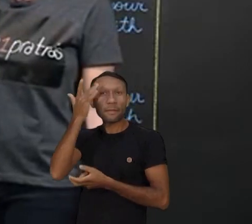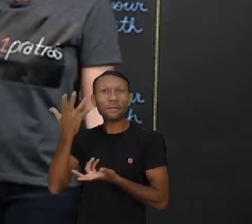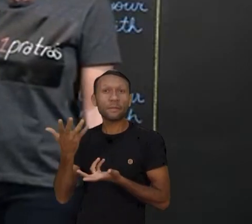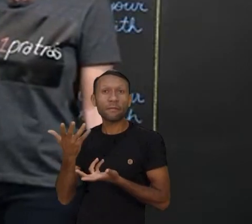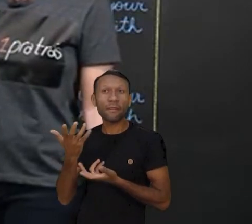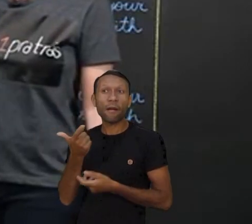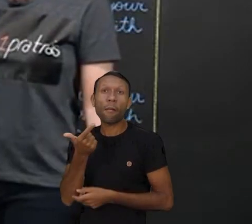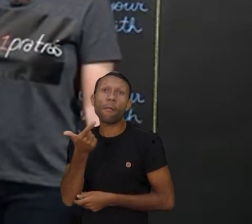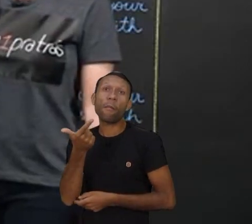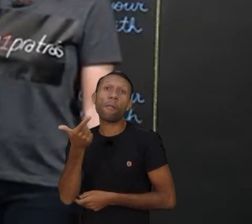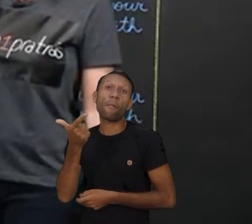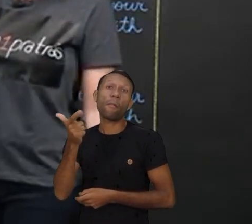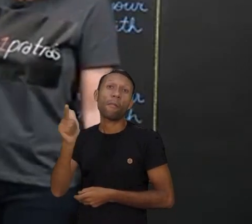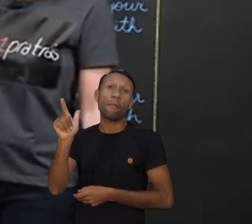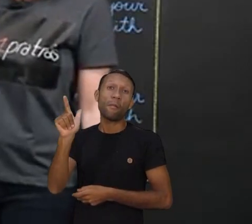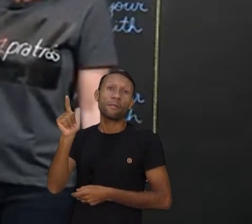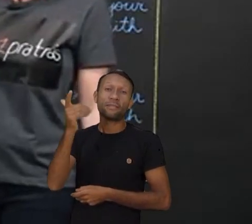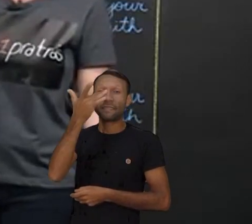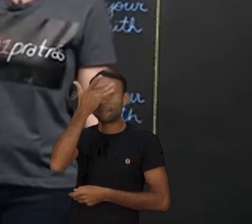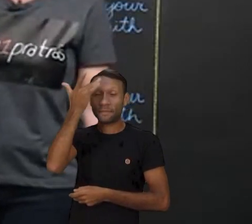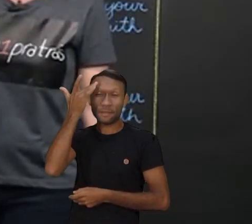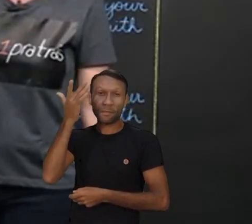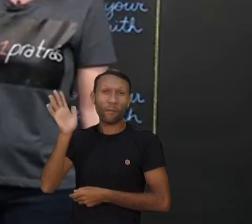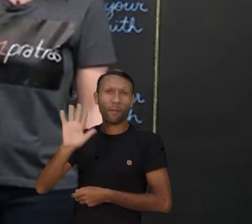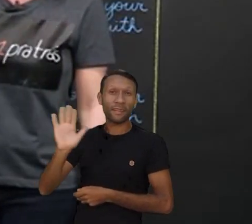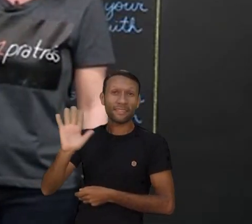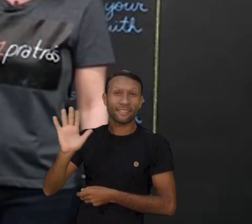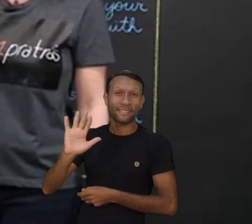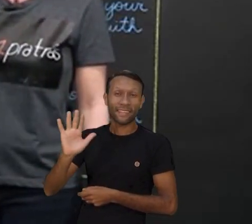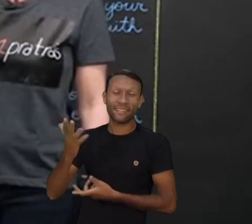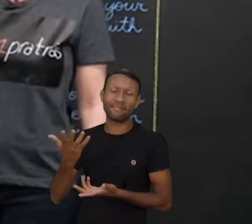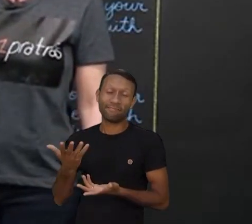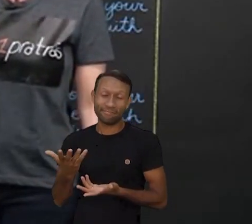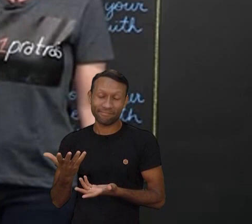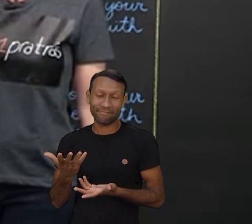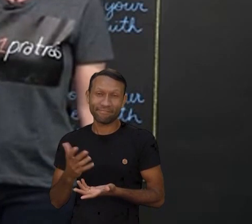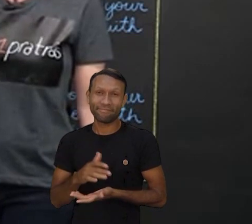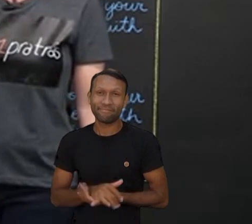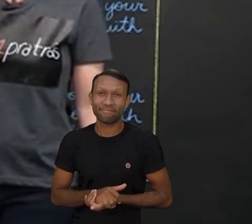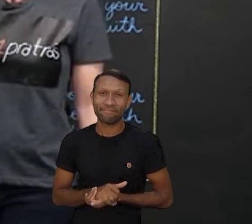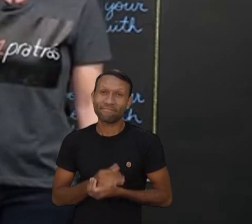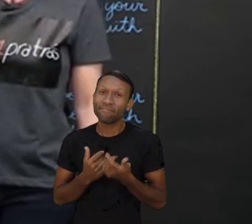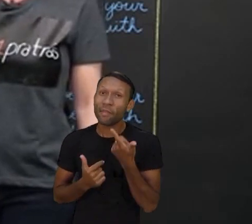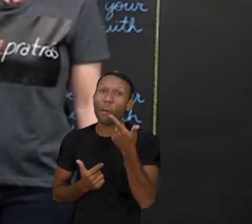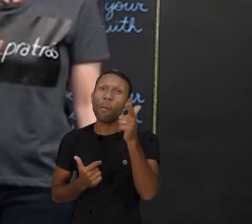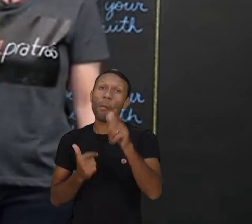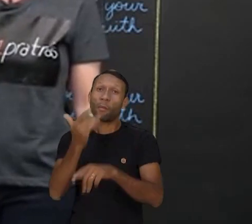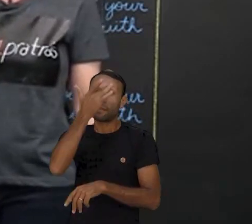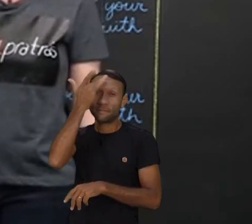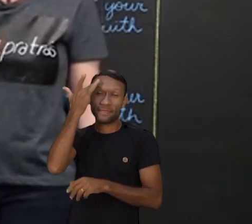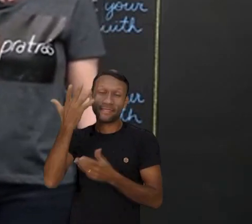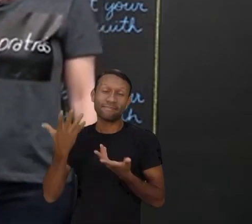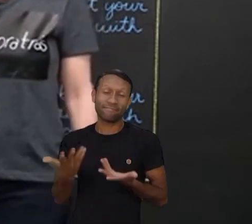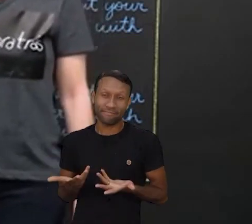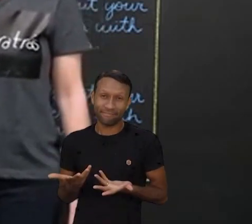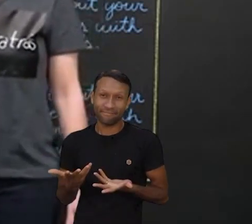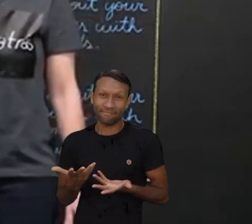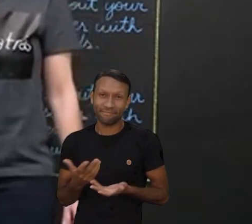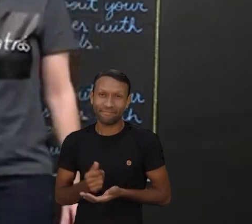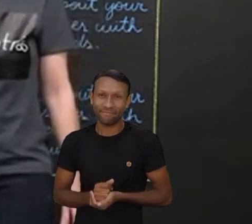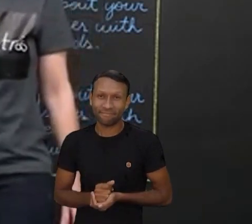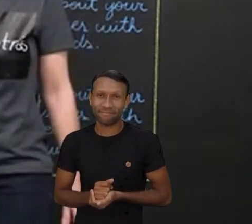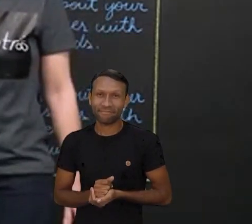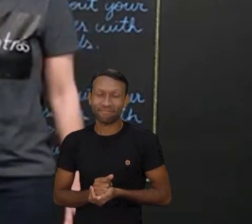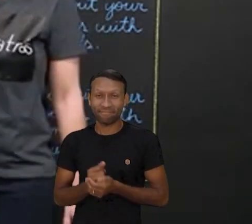pessoa está waving at someone else, a outro alguém.